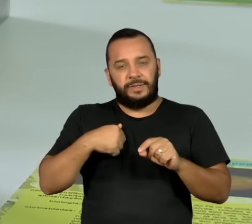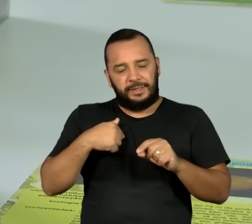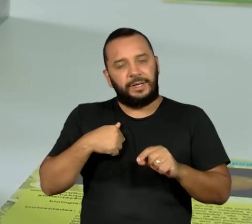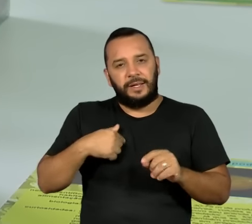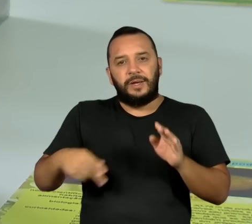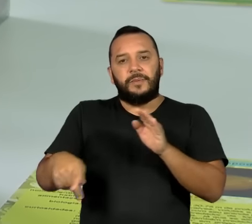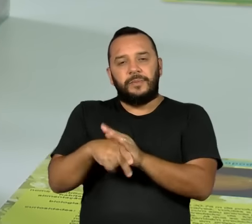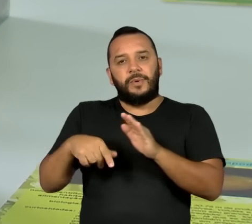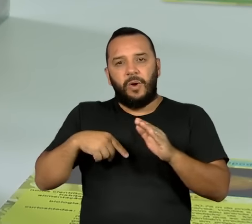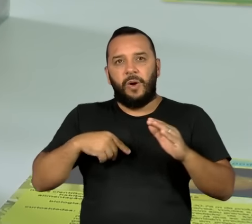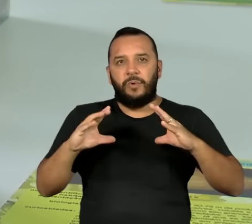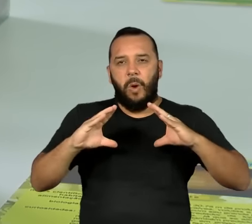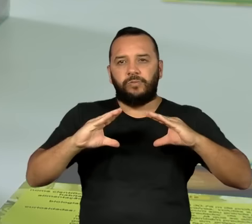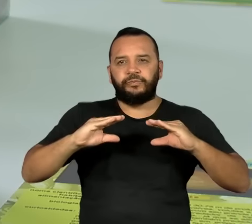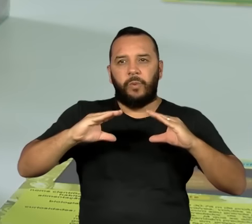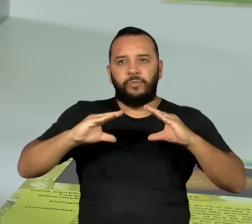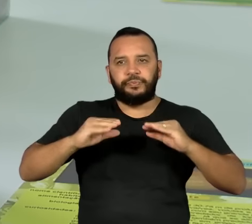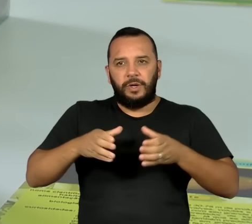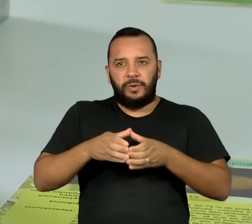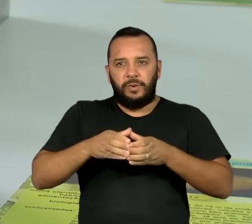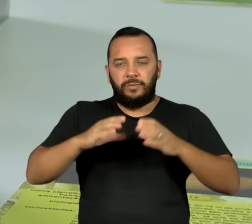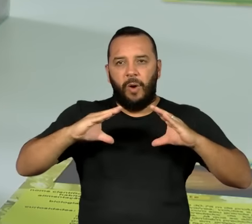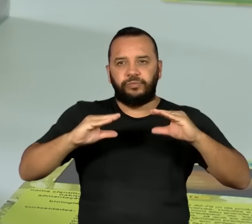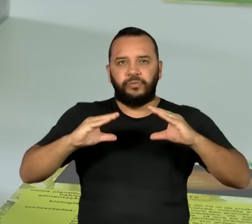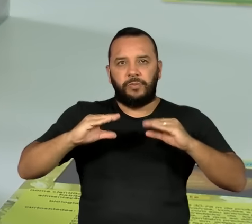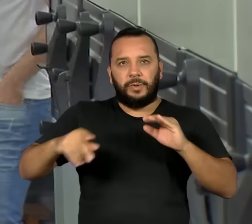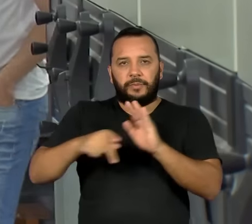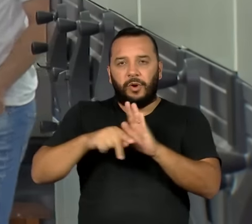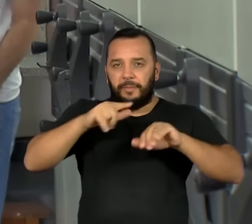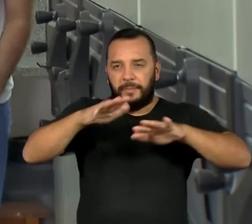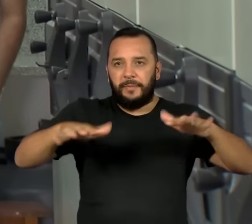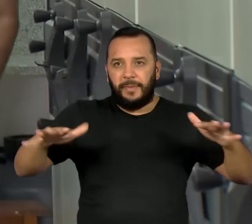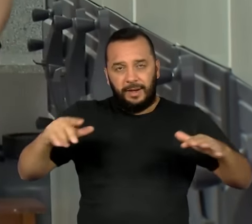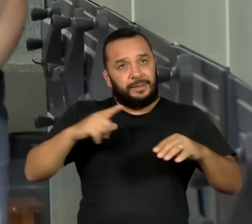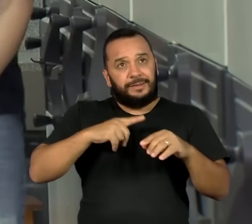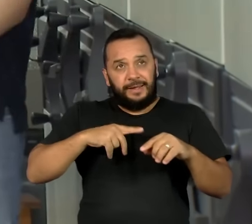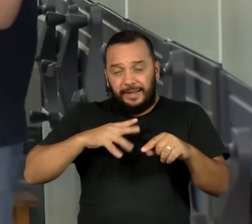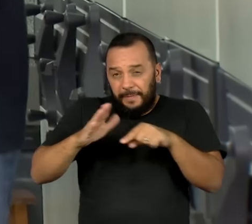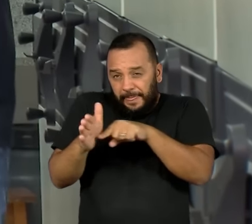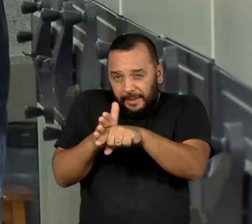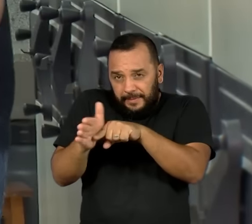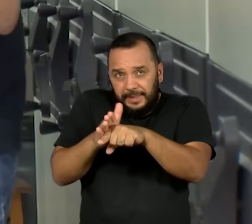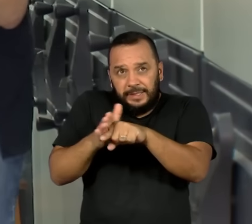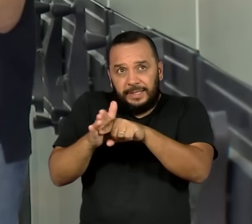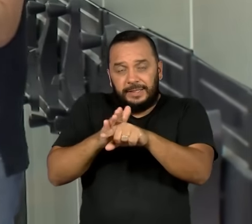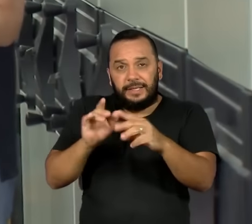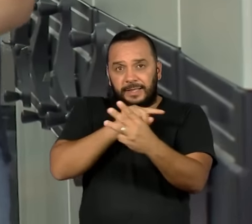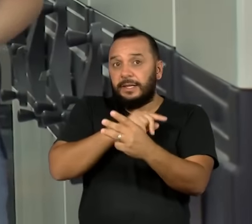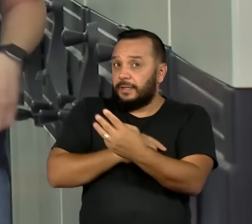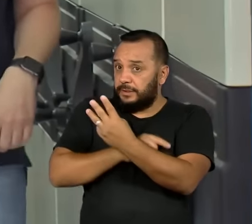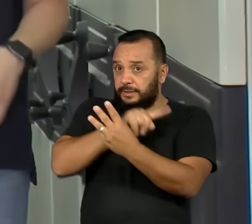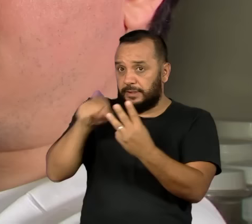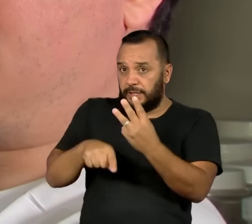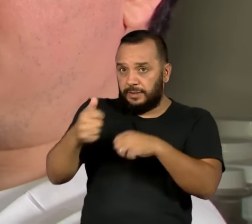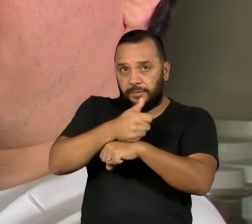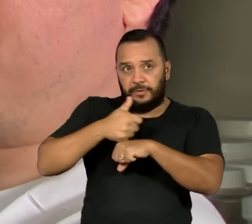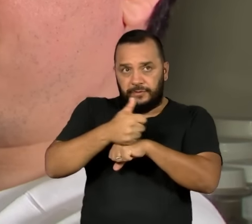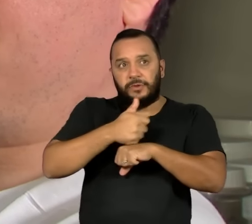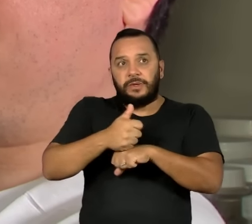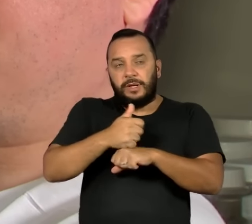conservam em líquidos os animais coletados para pesquisa. Estes três pesquisadores são especialistas no assunto.